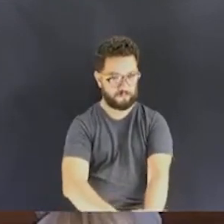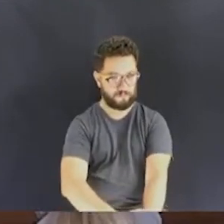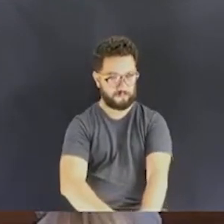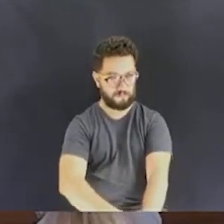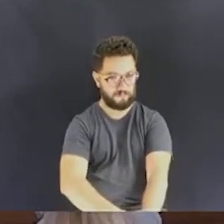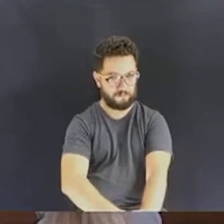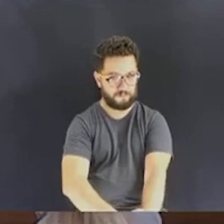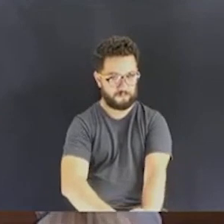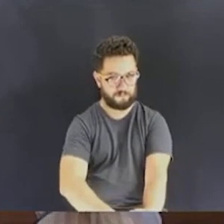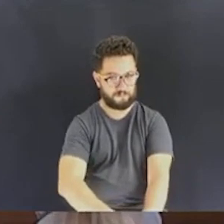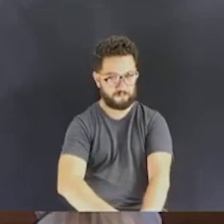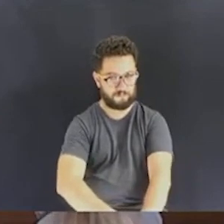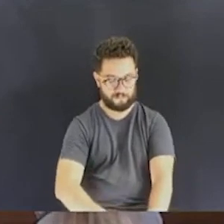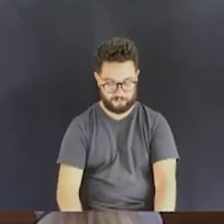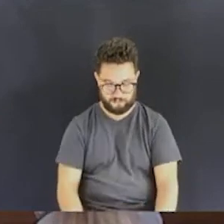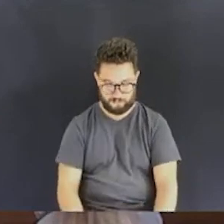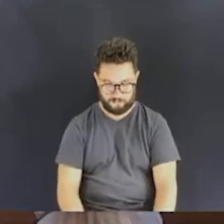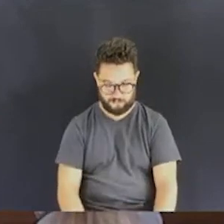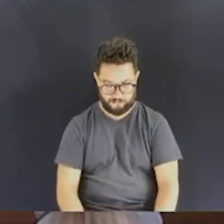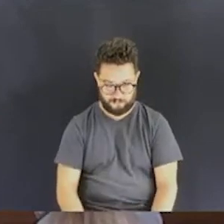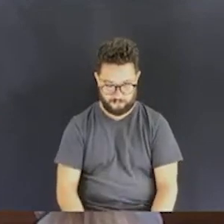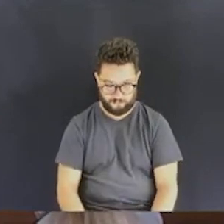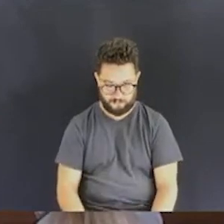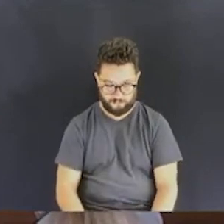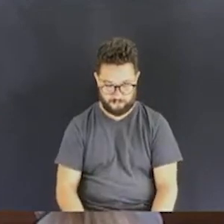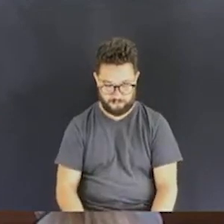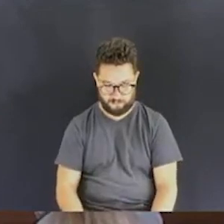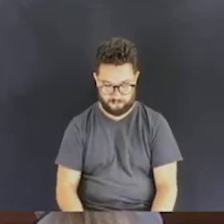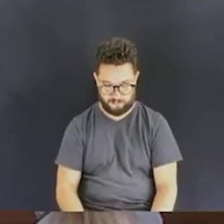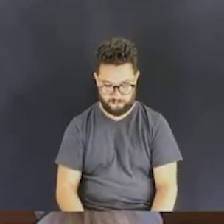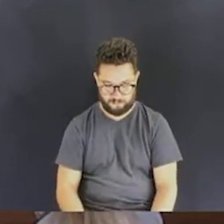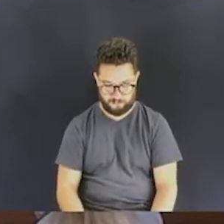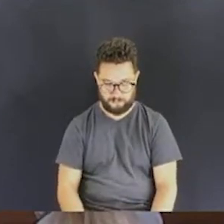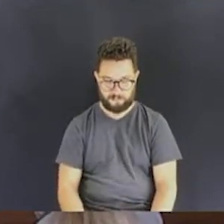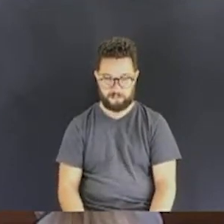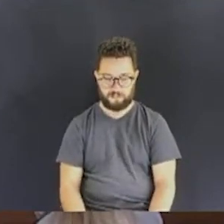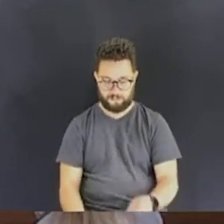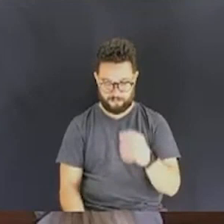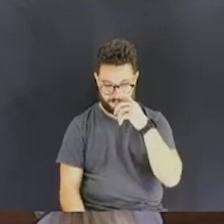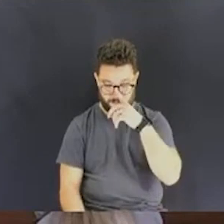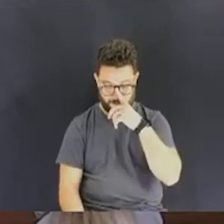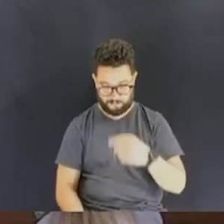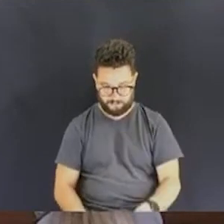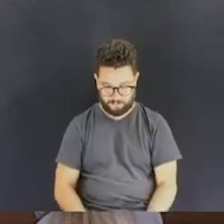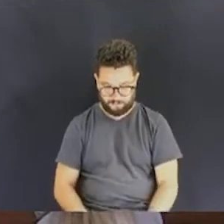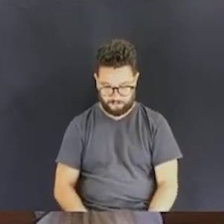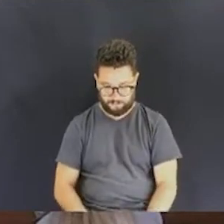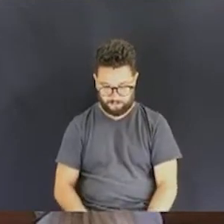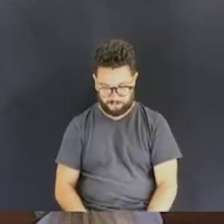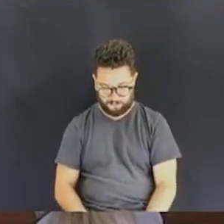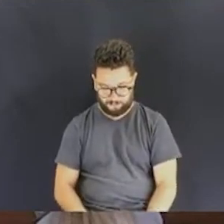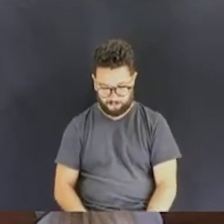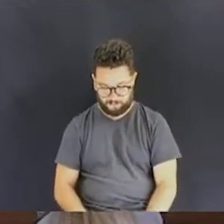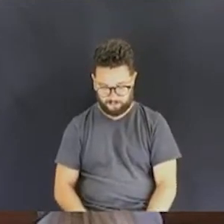gentis à nossa equipe da Secretaria de Finanças e também ao vereador Tico Kuzma, que também faz esse enaltecimento à